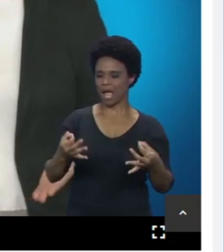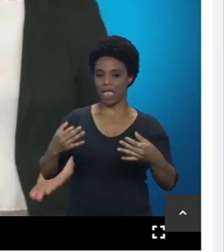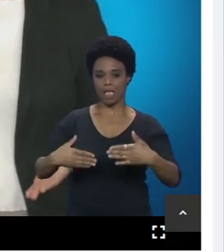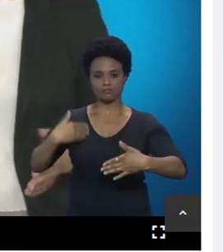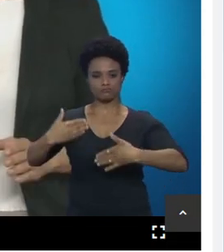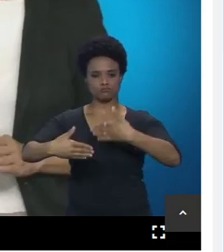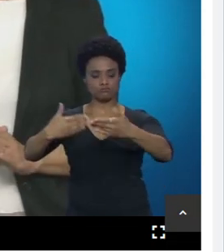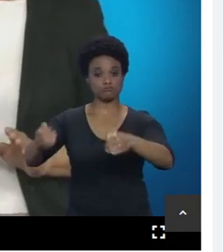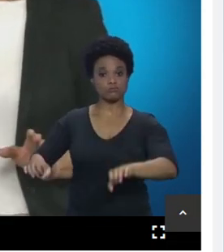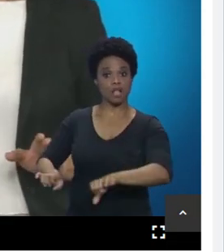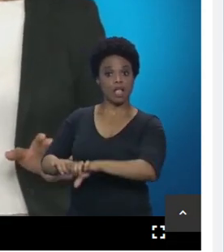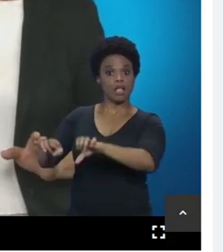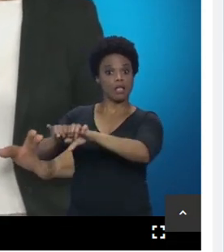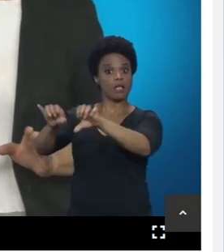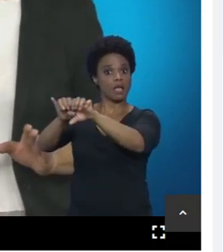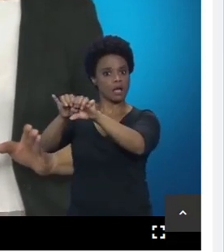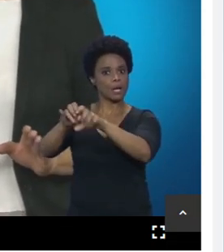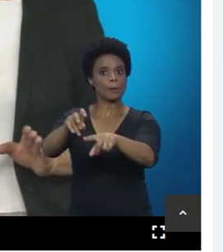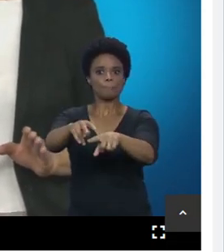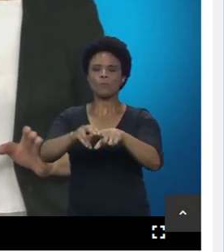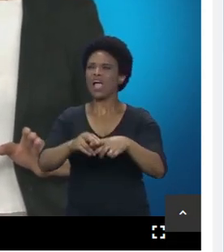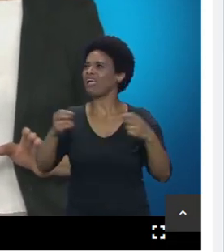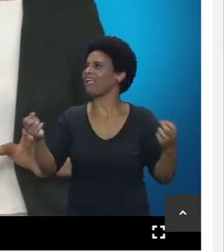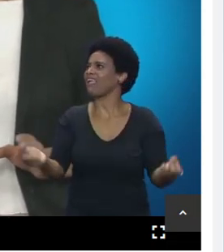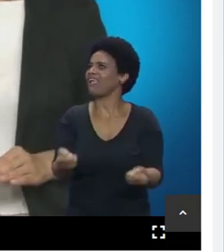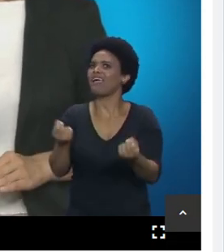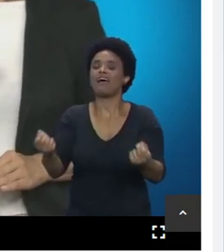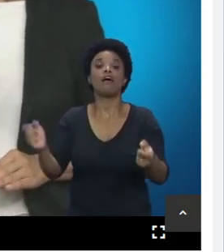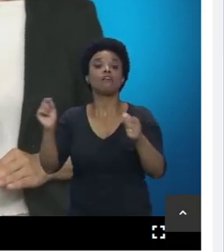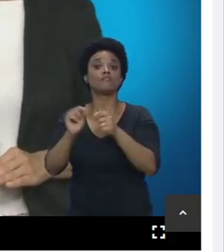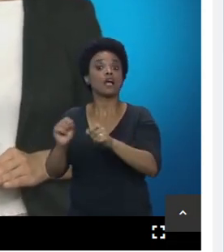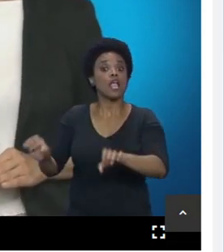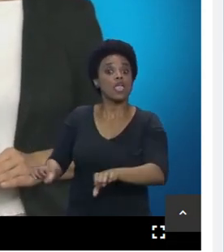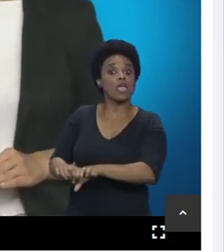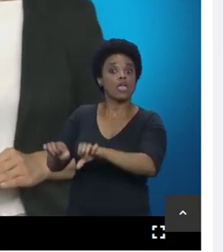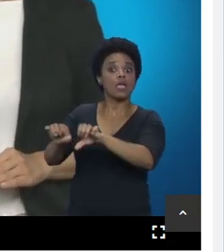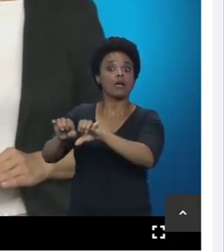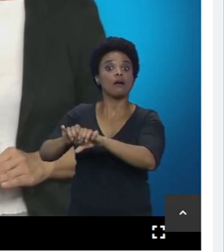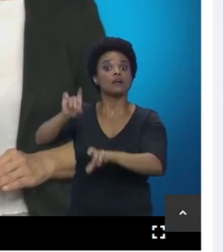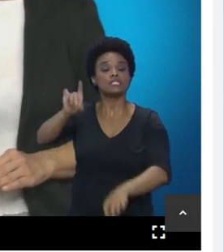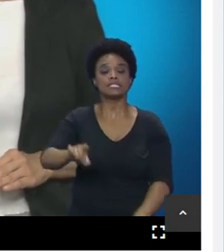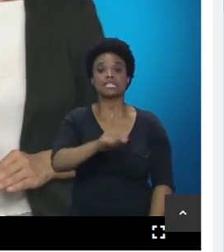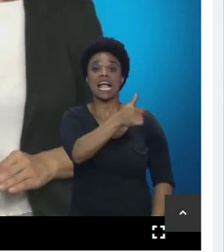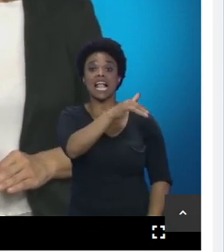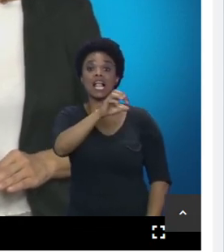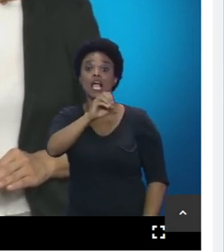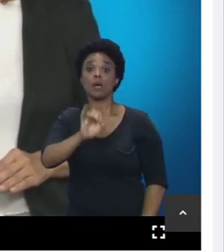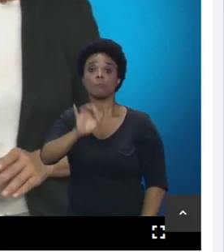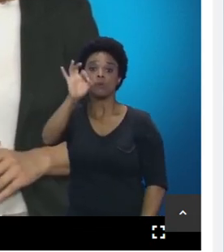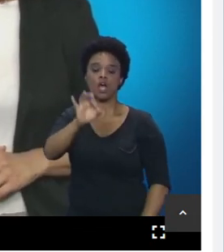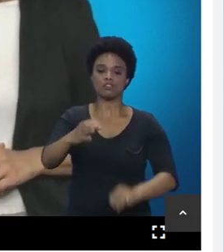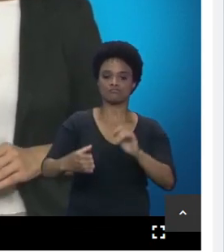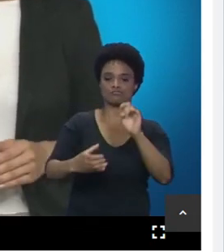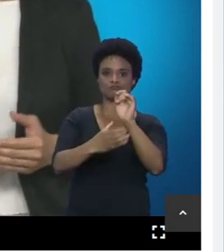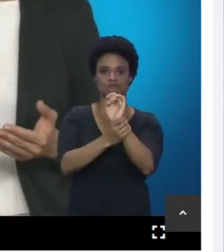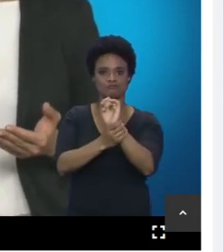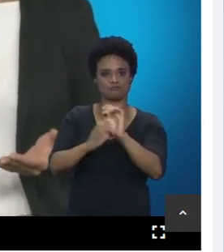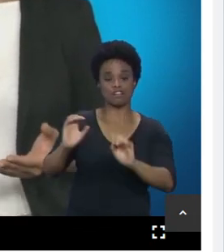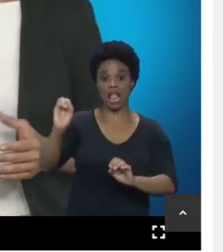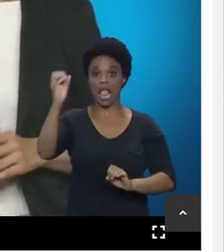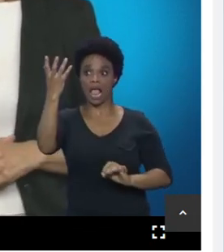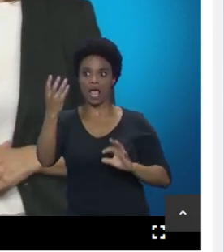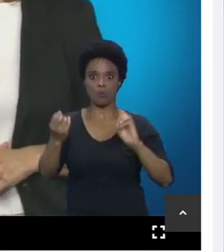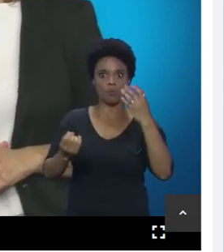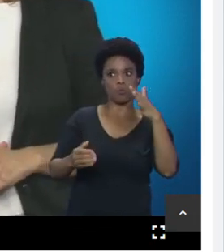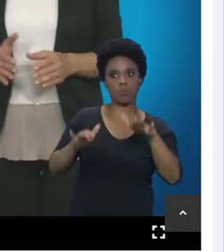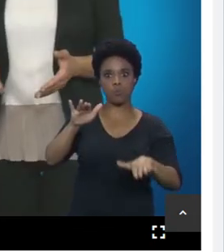No entanto, é impossível projetar uma estrutura que seja 100% segura contra os fatores aleatórios que